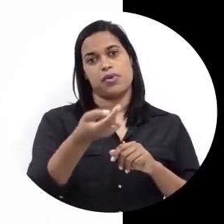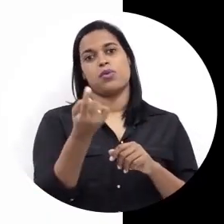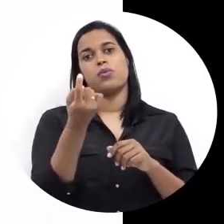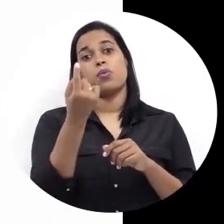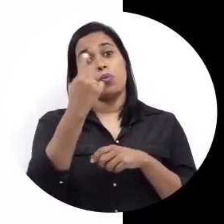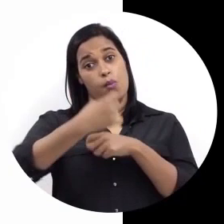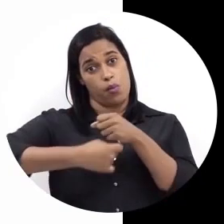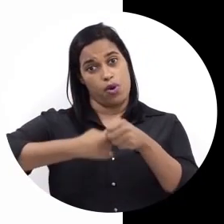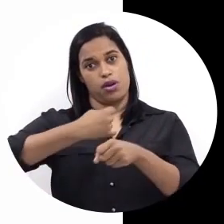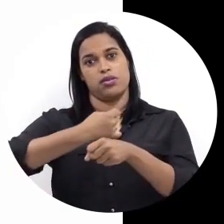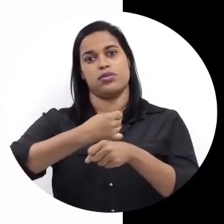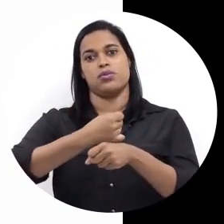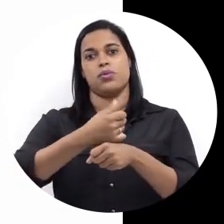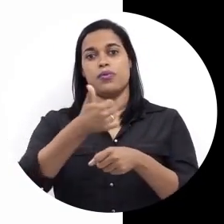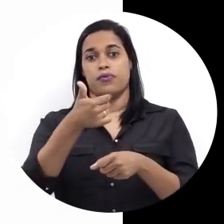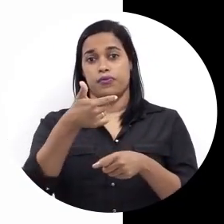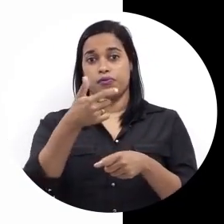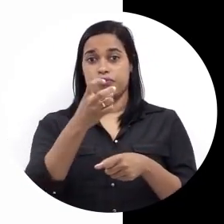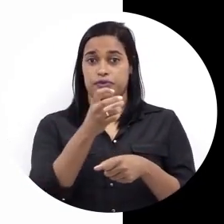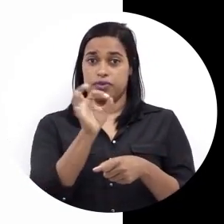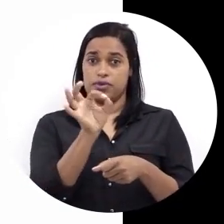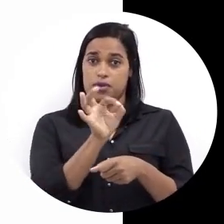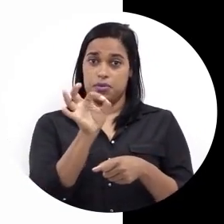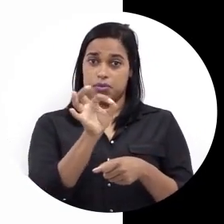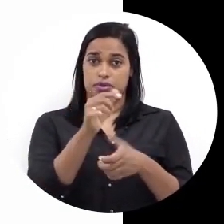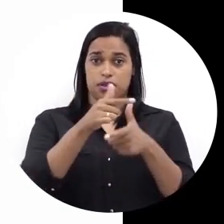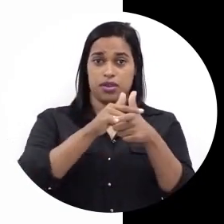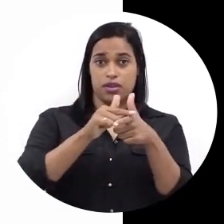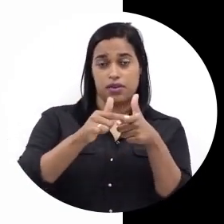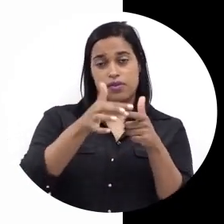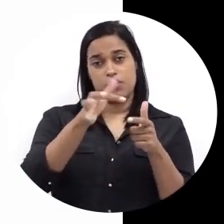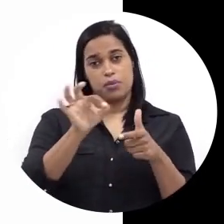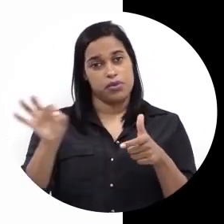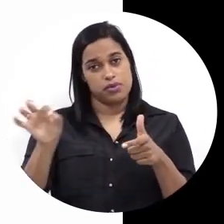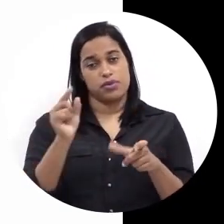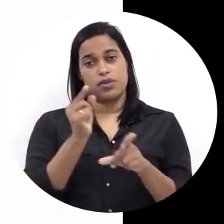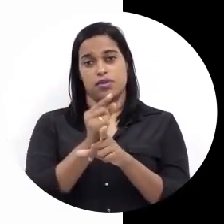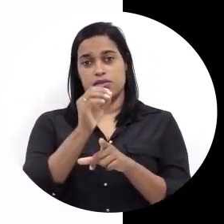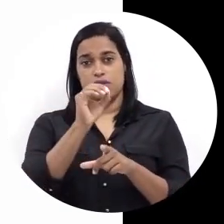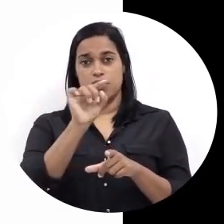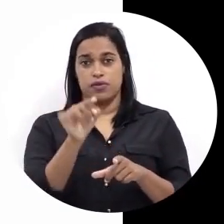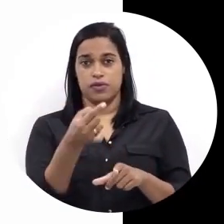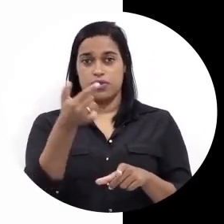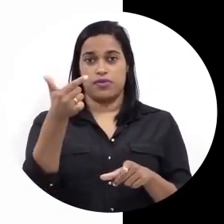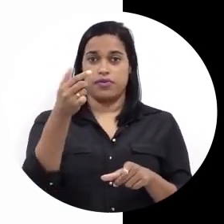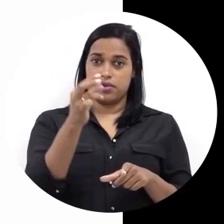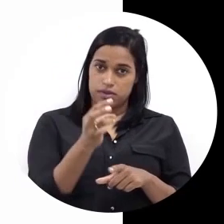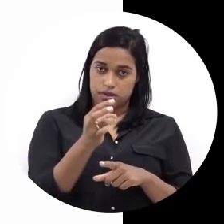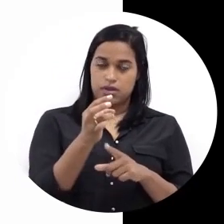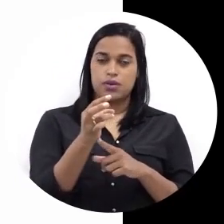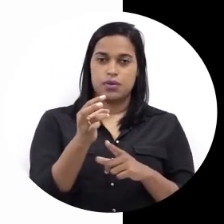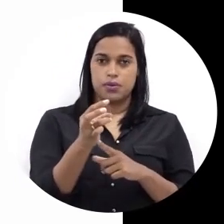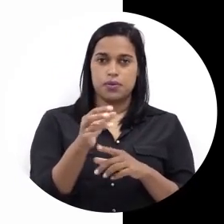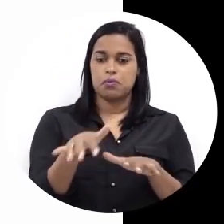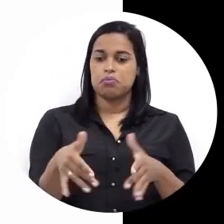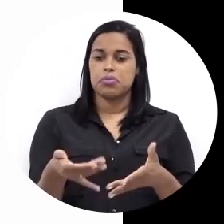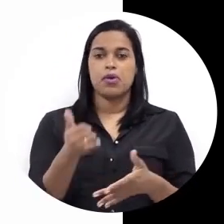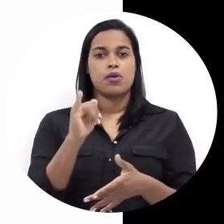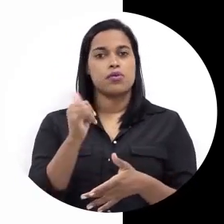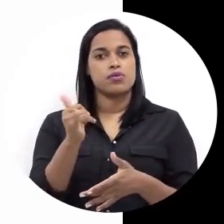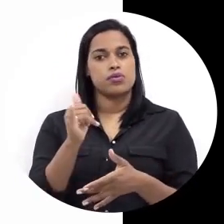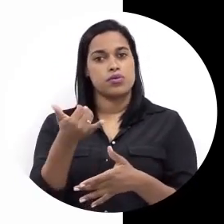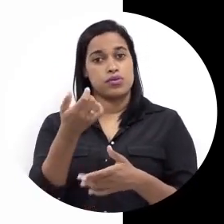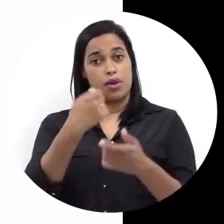ano, a taxa é 25%, dividimos por 100, encontraremos 0,25. Quem será o